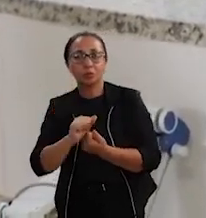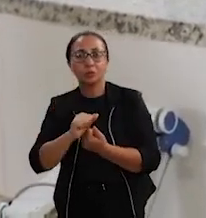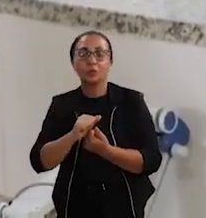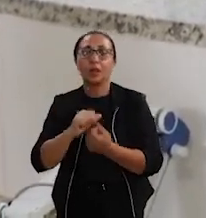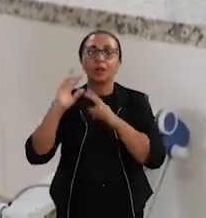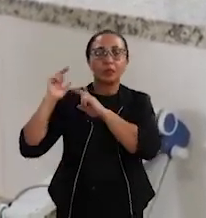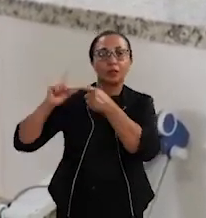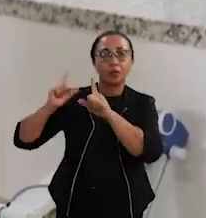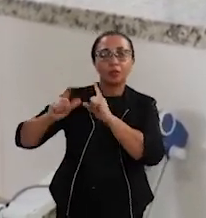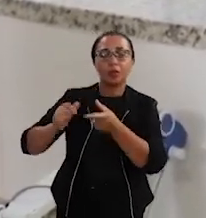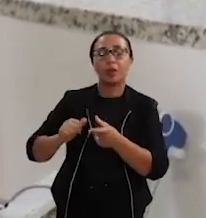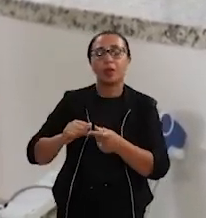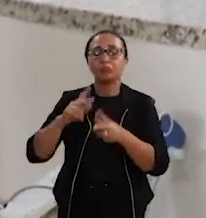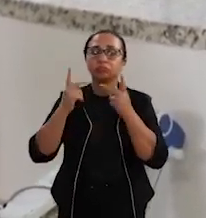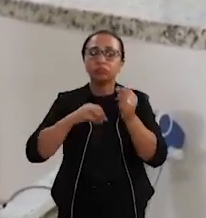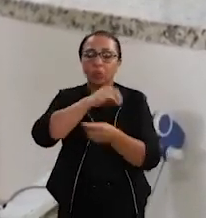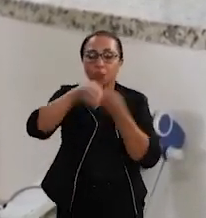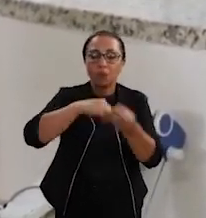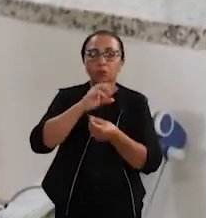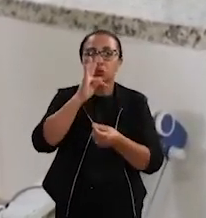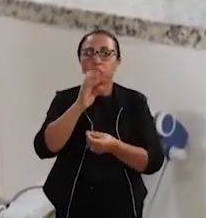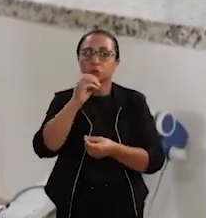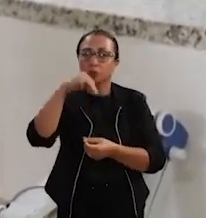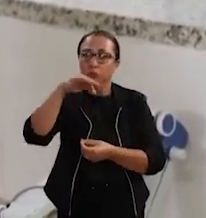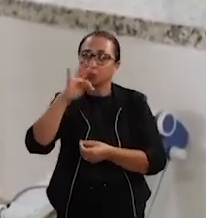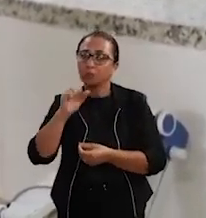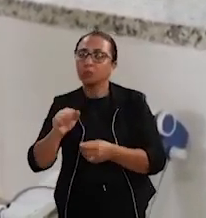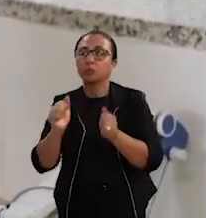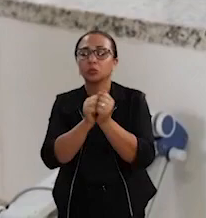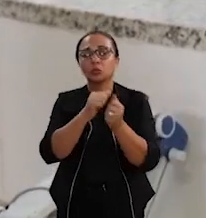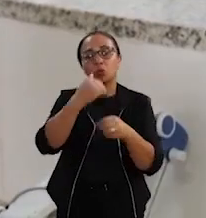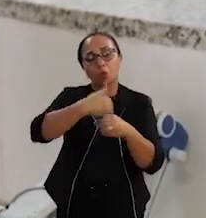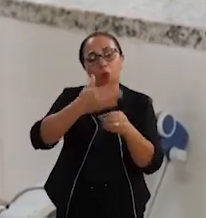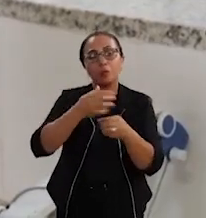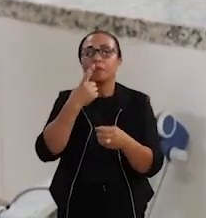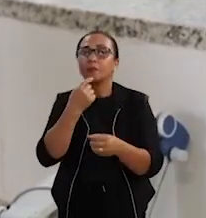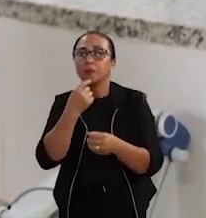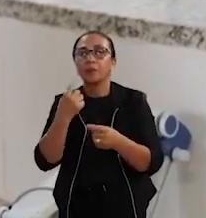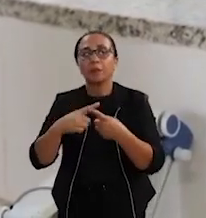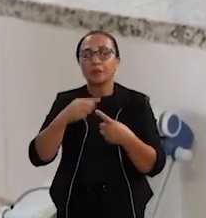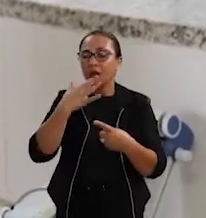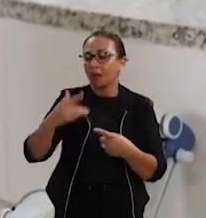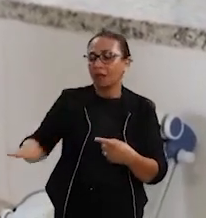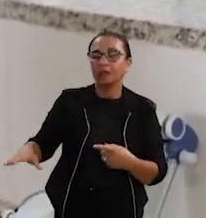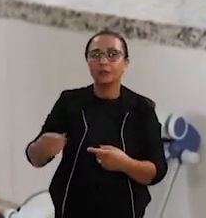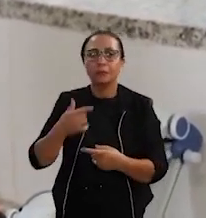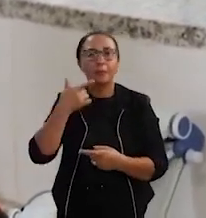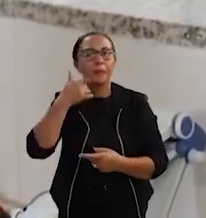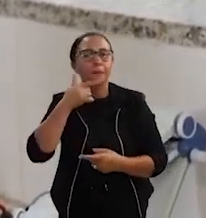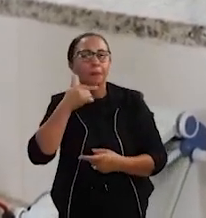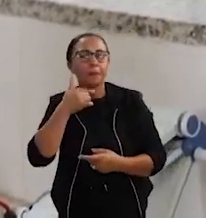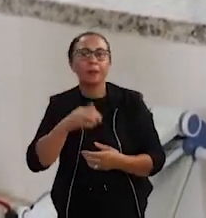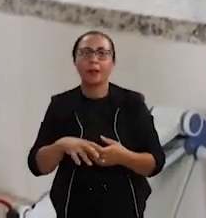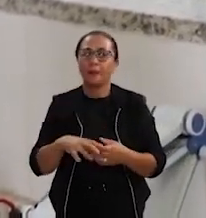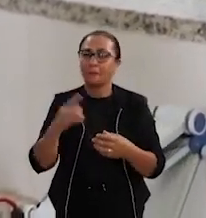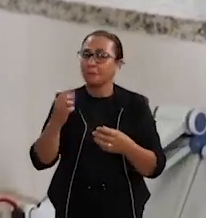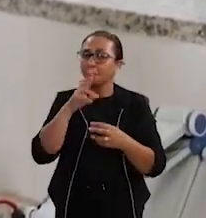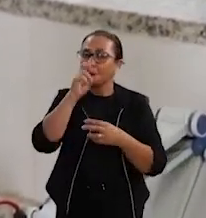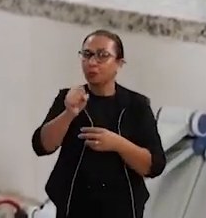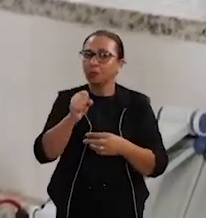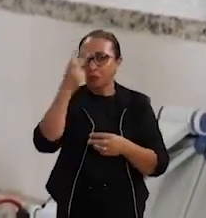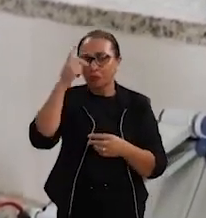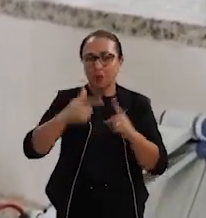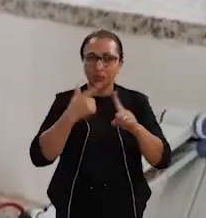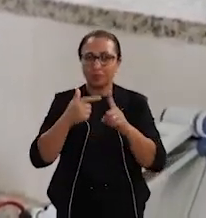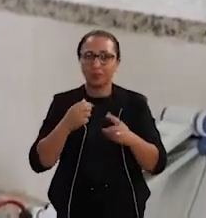tradicional pelo ketchup misto de tomate e beterraba, porque as suas crianças estão com um paladar mais aguçado